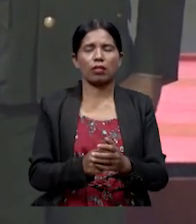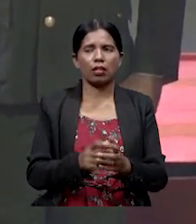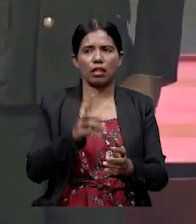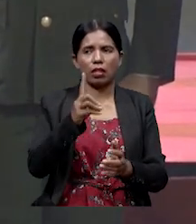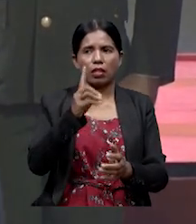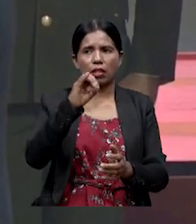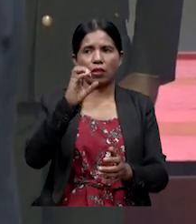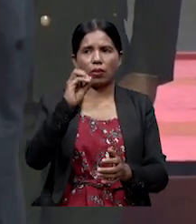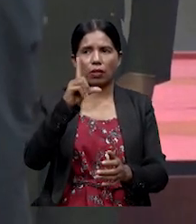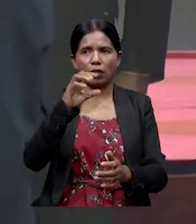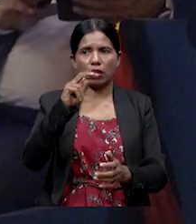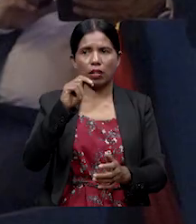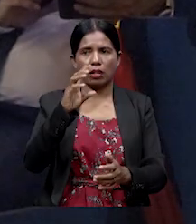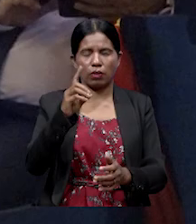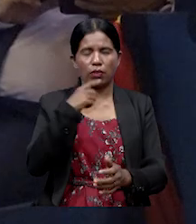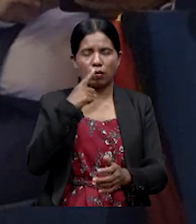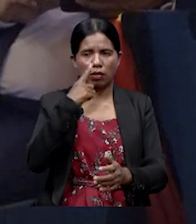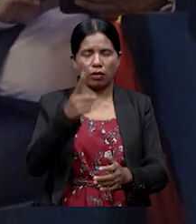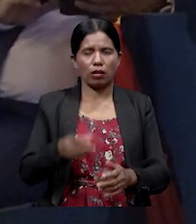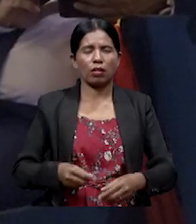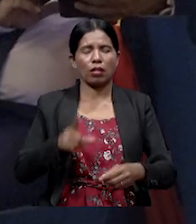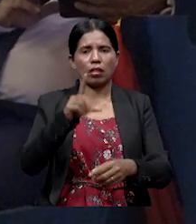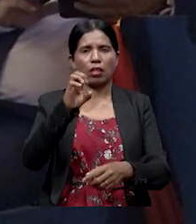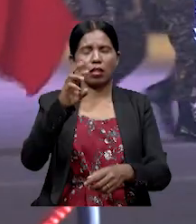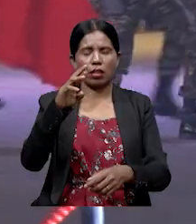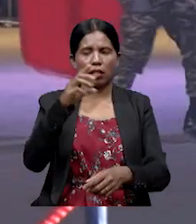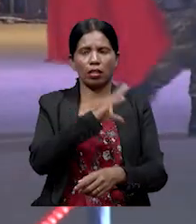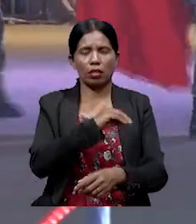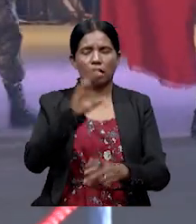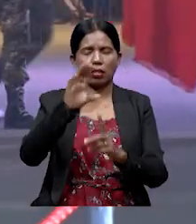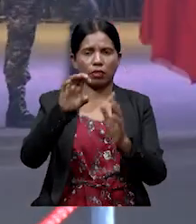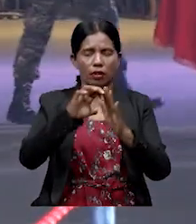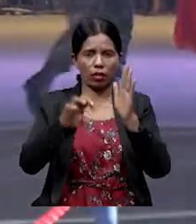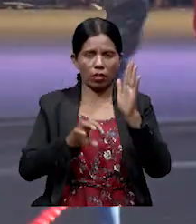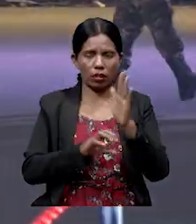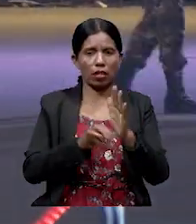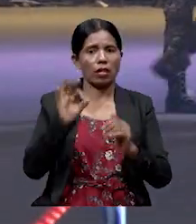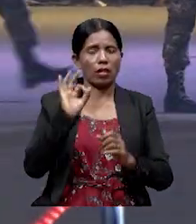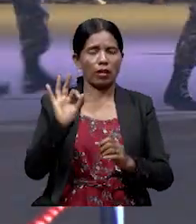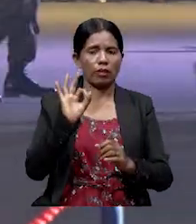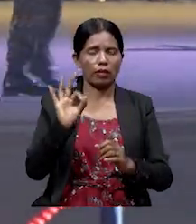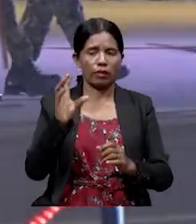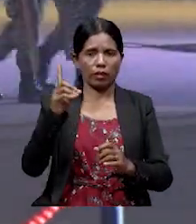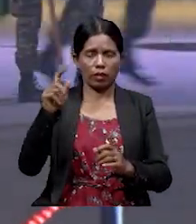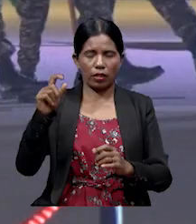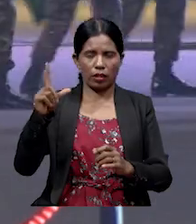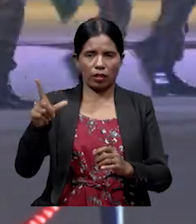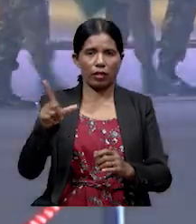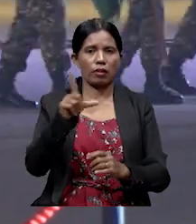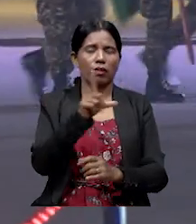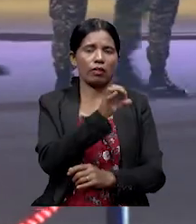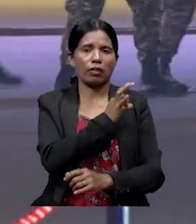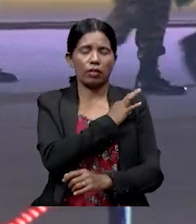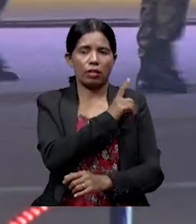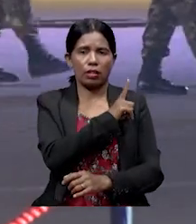dos Santos, tenente-general reformado Lere Anantimur, chefe-estado maior FFDTL, tenente-general Falur Ratelak,